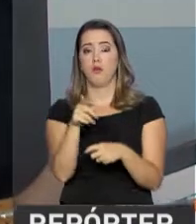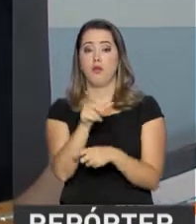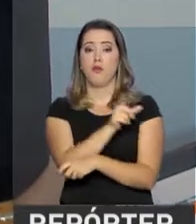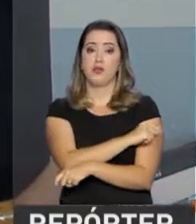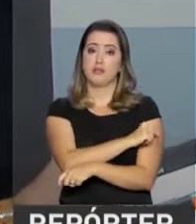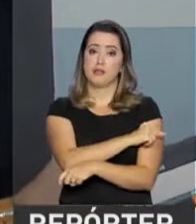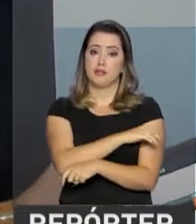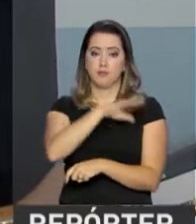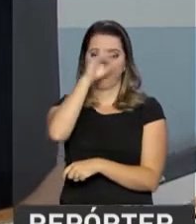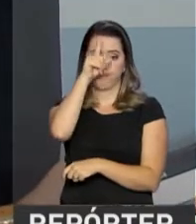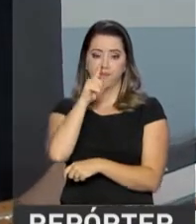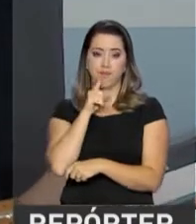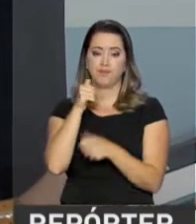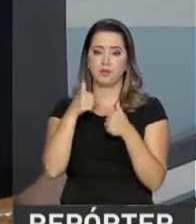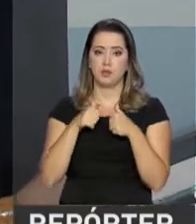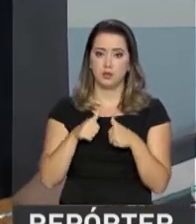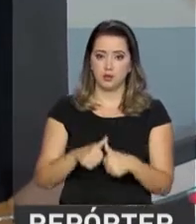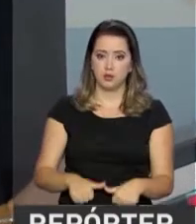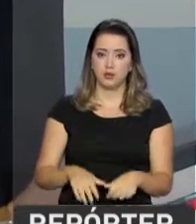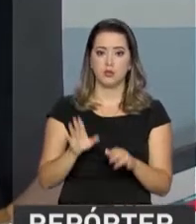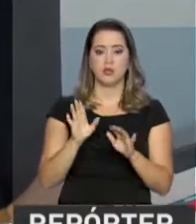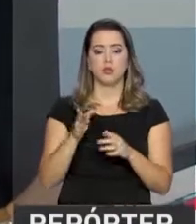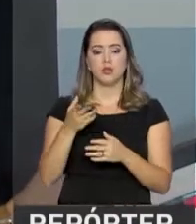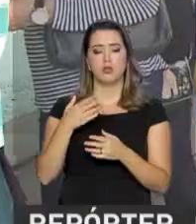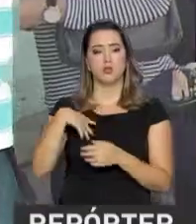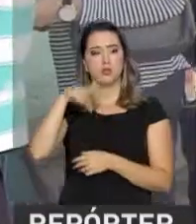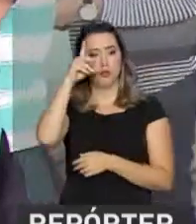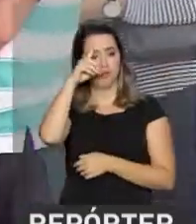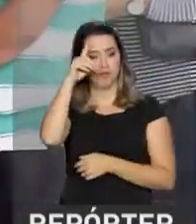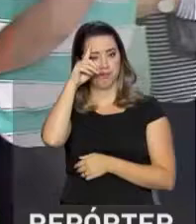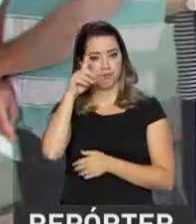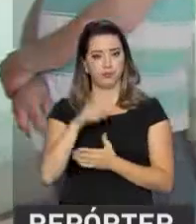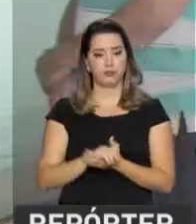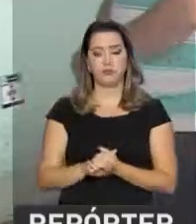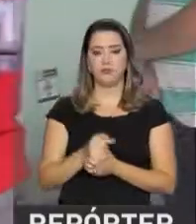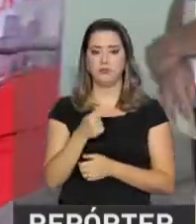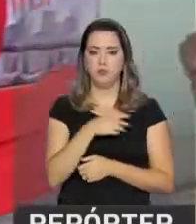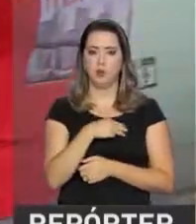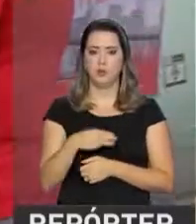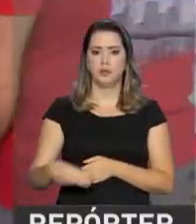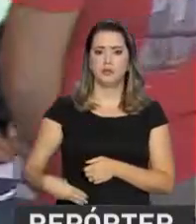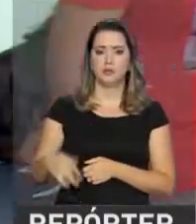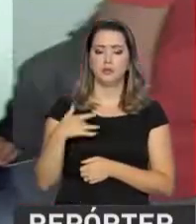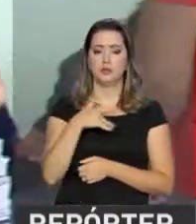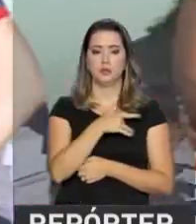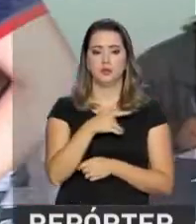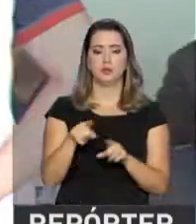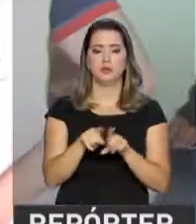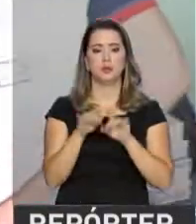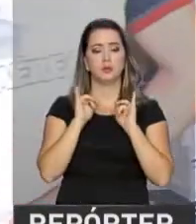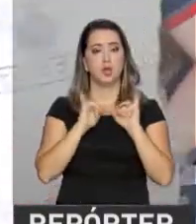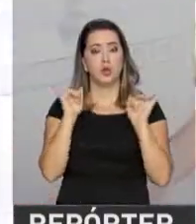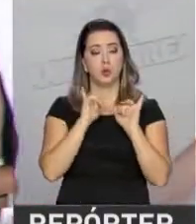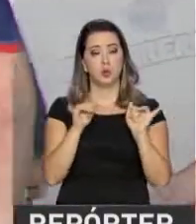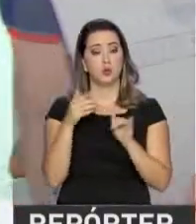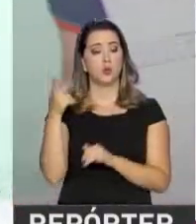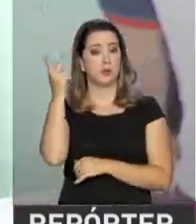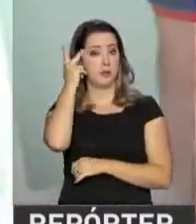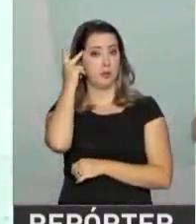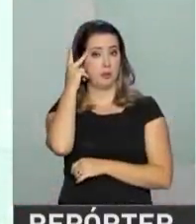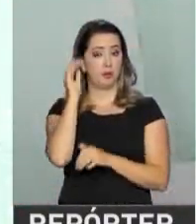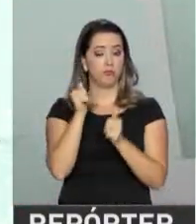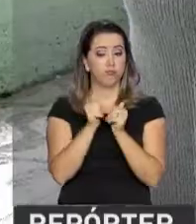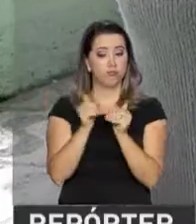febre amarela já está na rotina o ministério da saúde também o show que o estado de são paulo vai ampliar